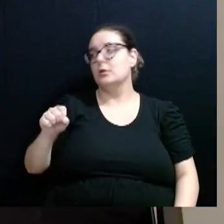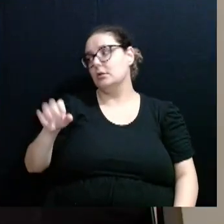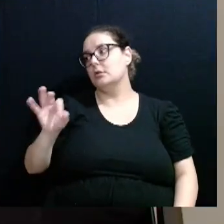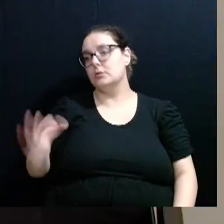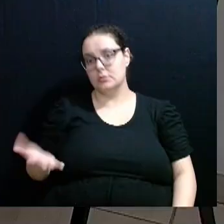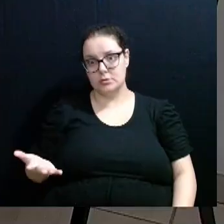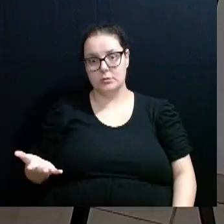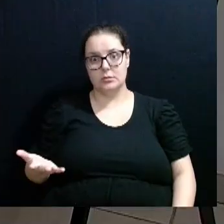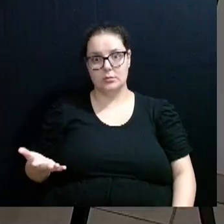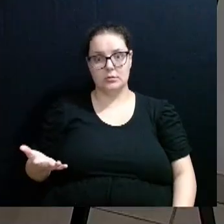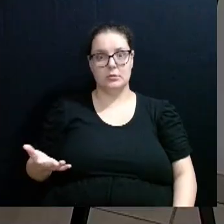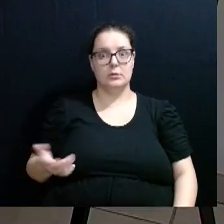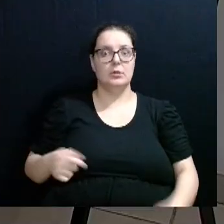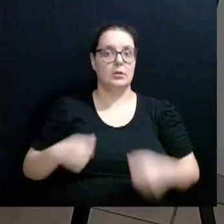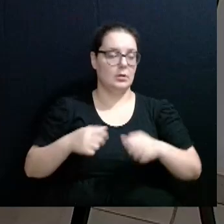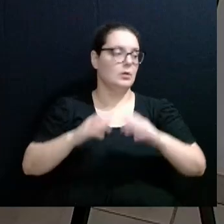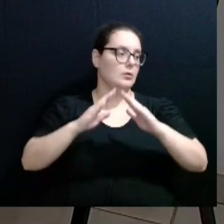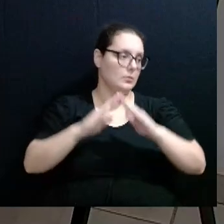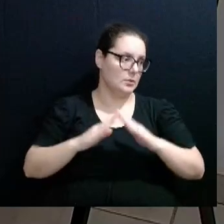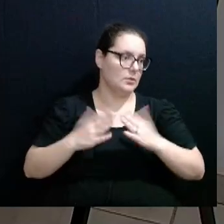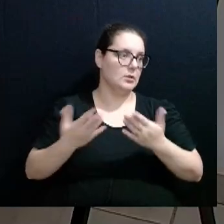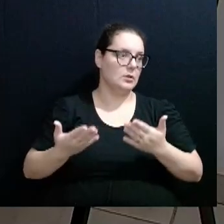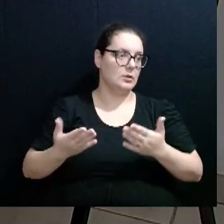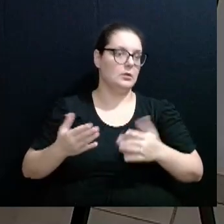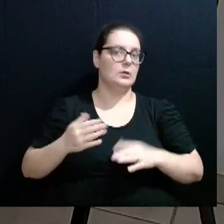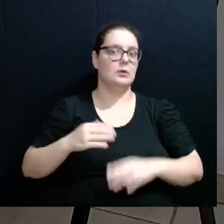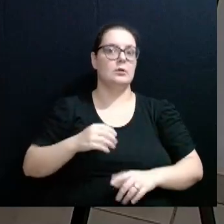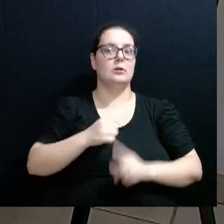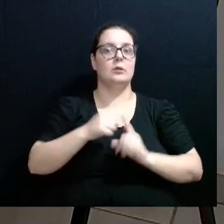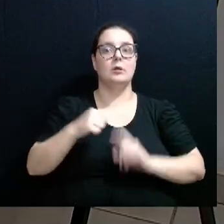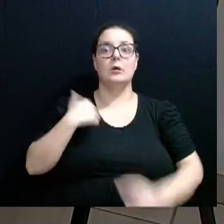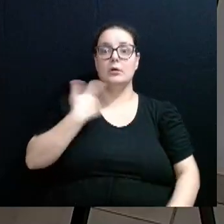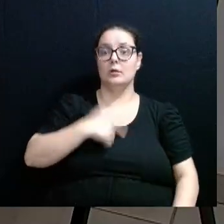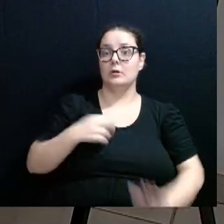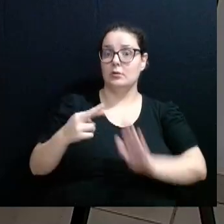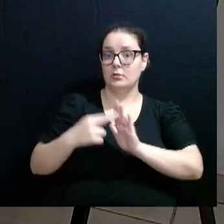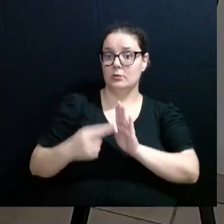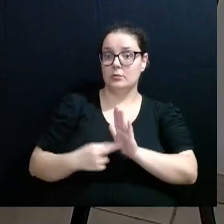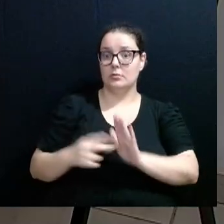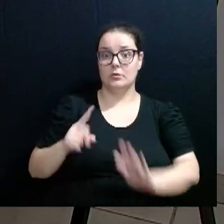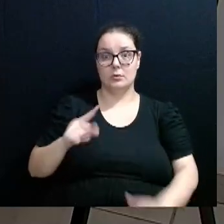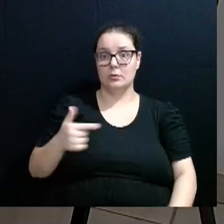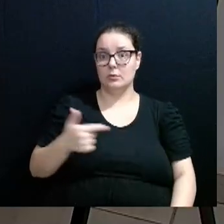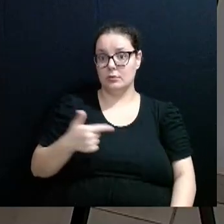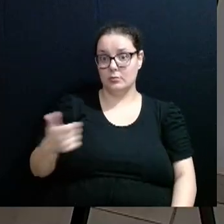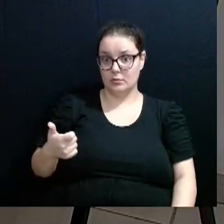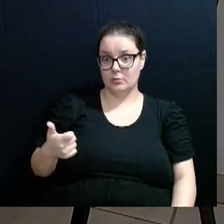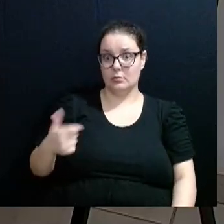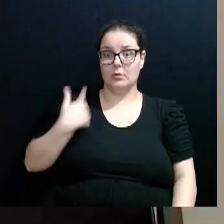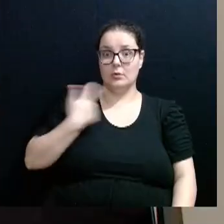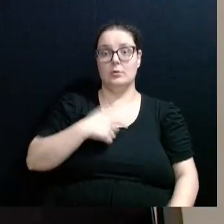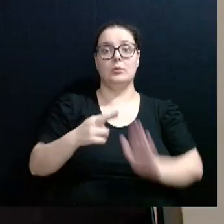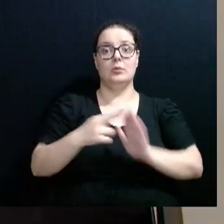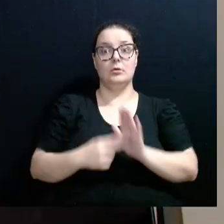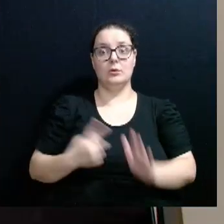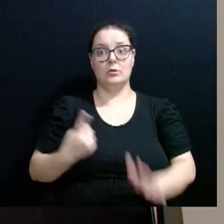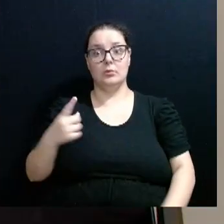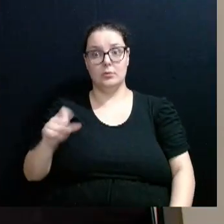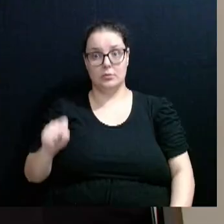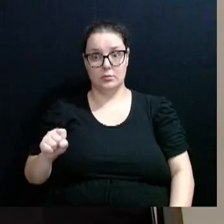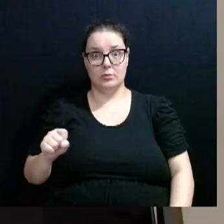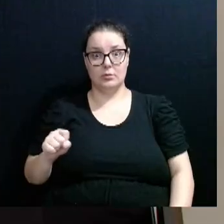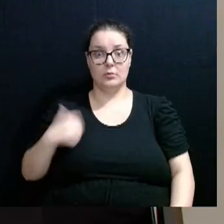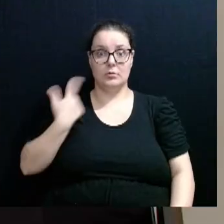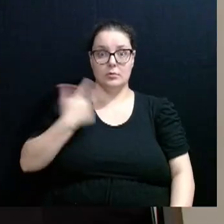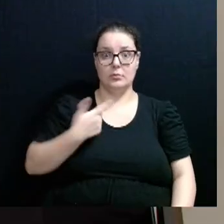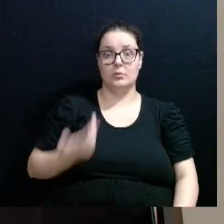então, a moradia social. A nossa regra não é os 21, a nossa regra Tá. é os 18. Tá. Mas é claro que a gente prefere o menino mais velho